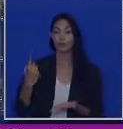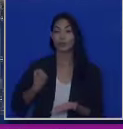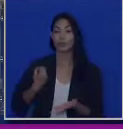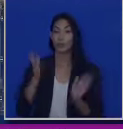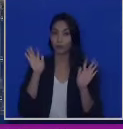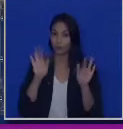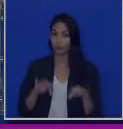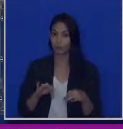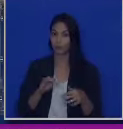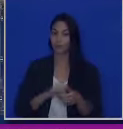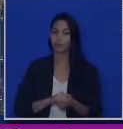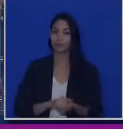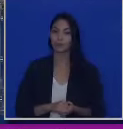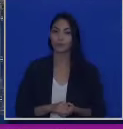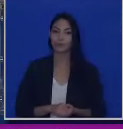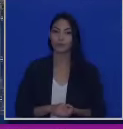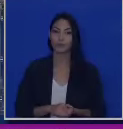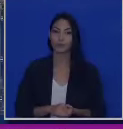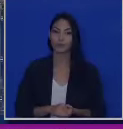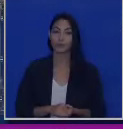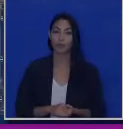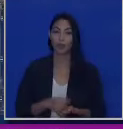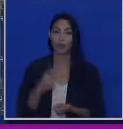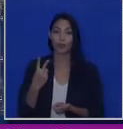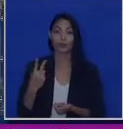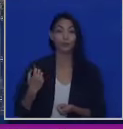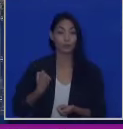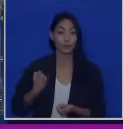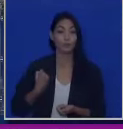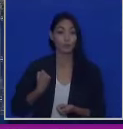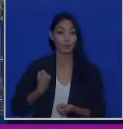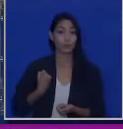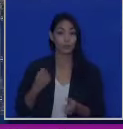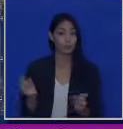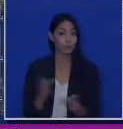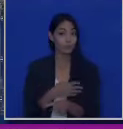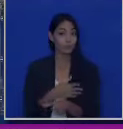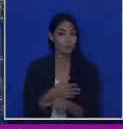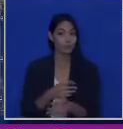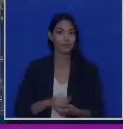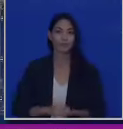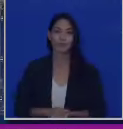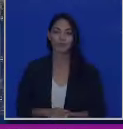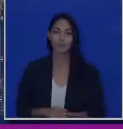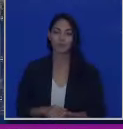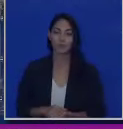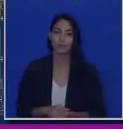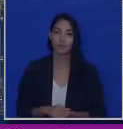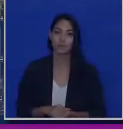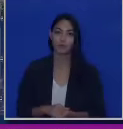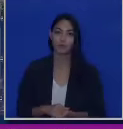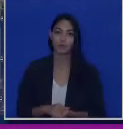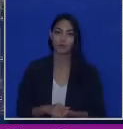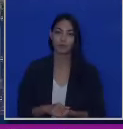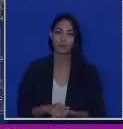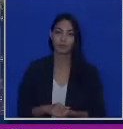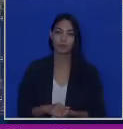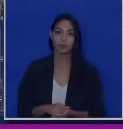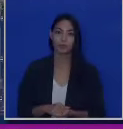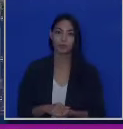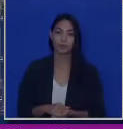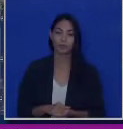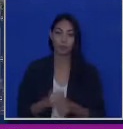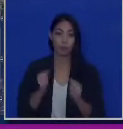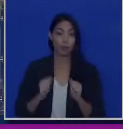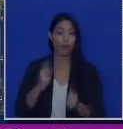números. Apenas 2 bolas para fecharmos o sorteio. Qual será o próximo número? Pode ser